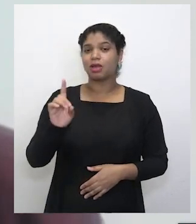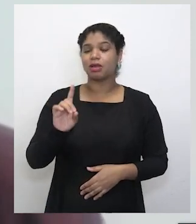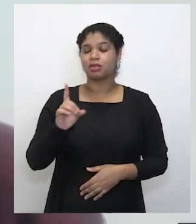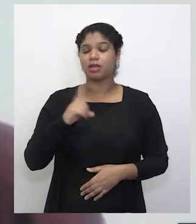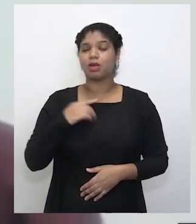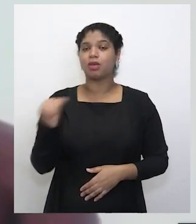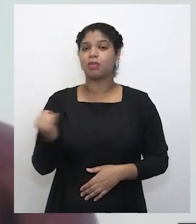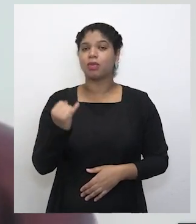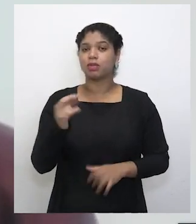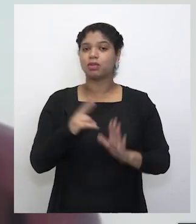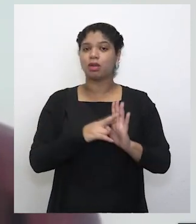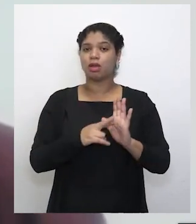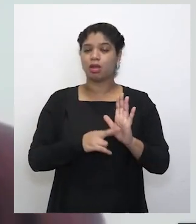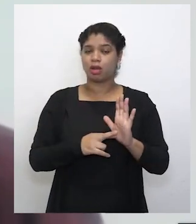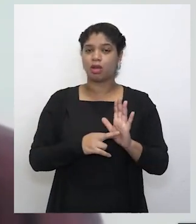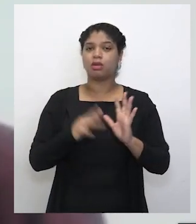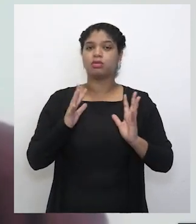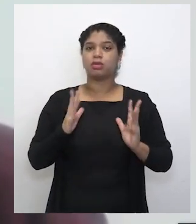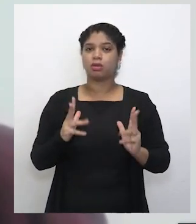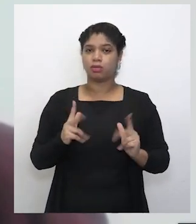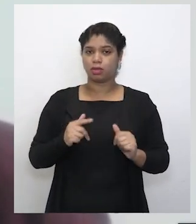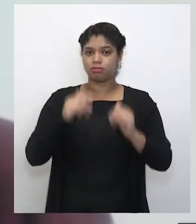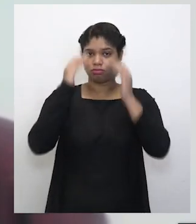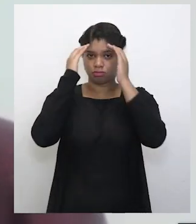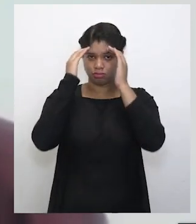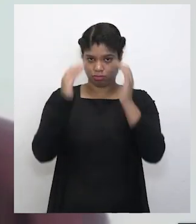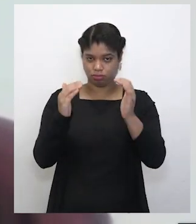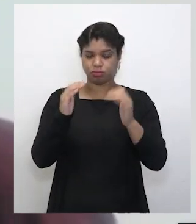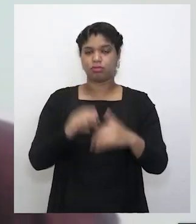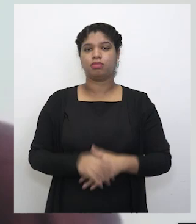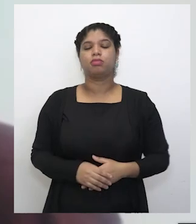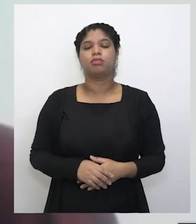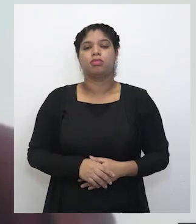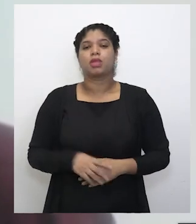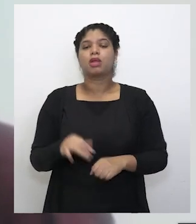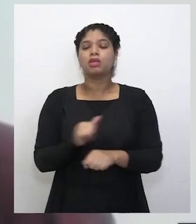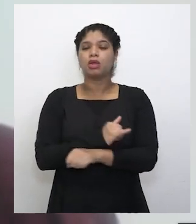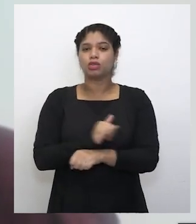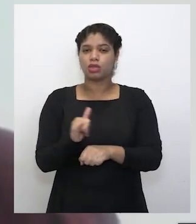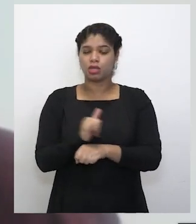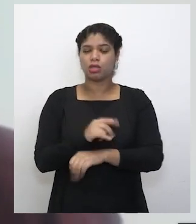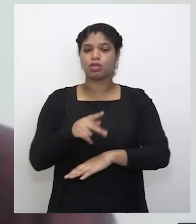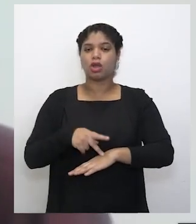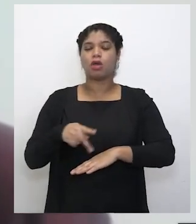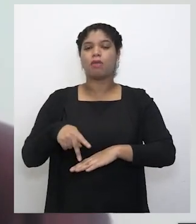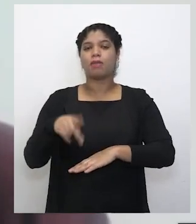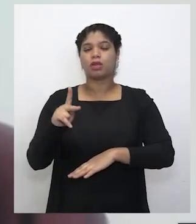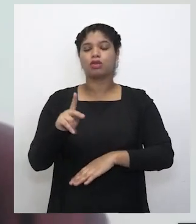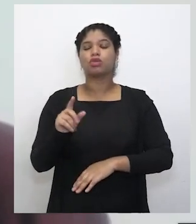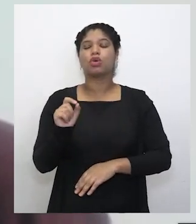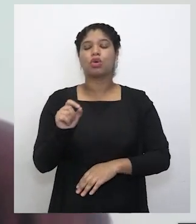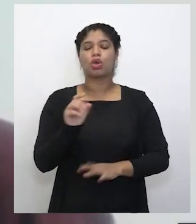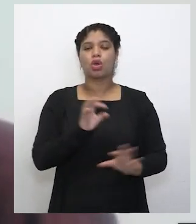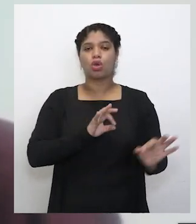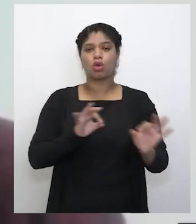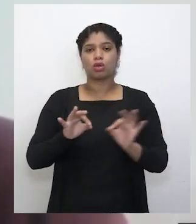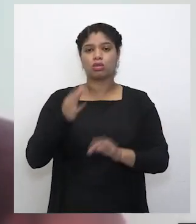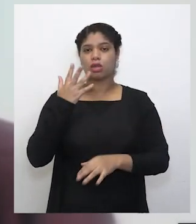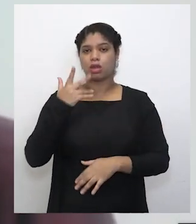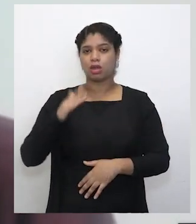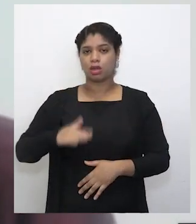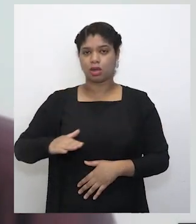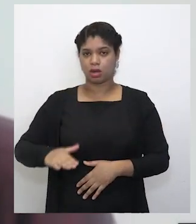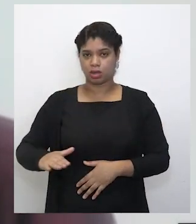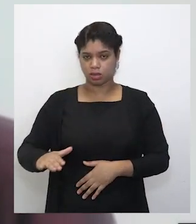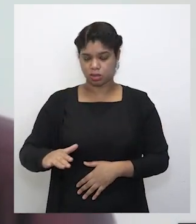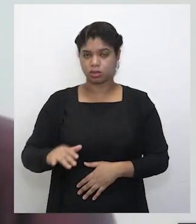dos protocolos necessários, tá? Então, uma boa estratégia de intervenção pedagógica é organizar as crianças com